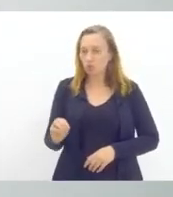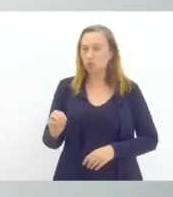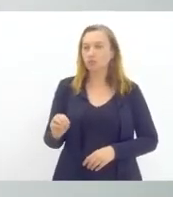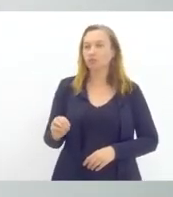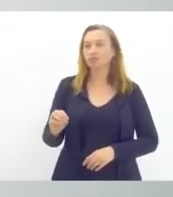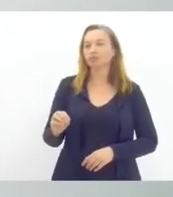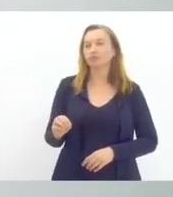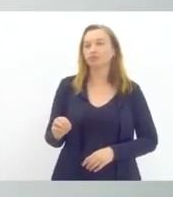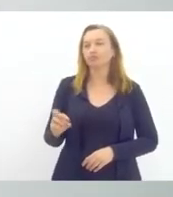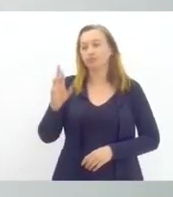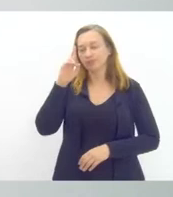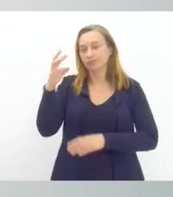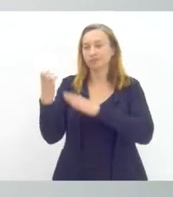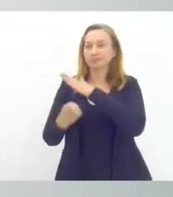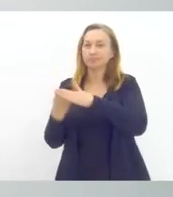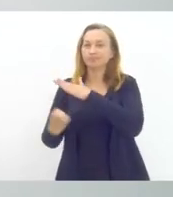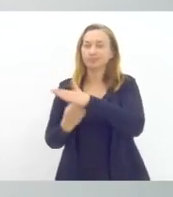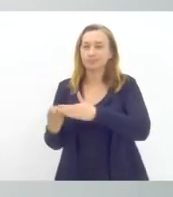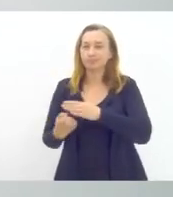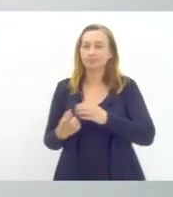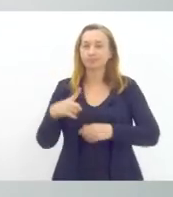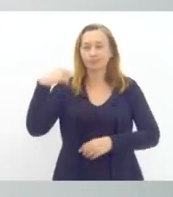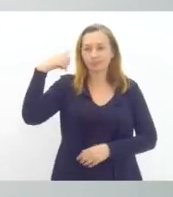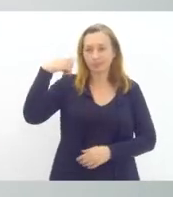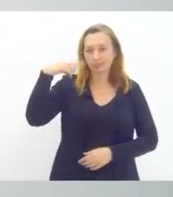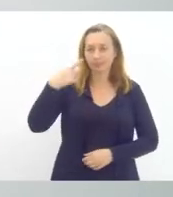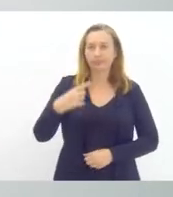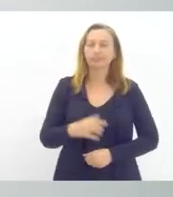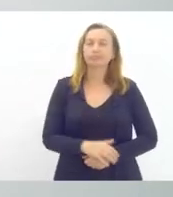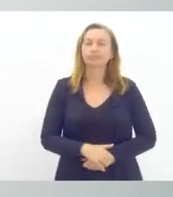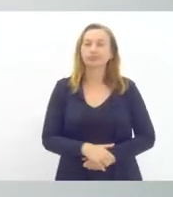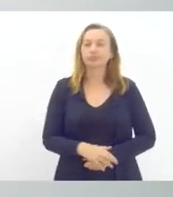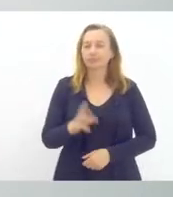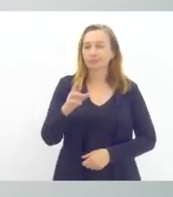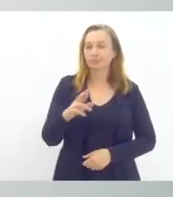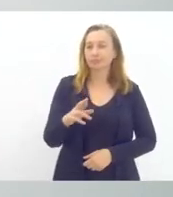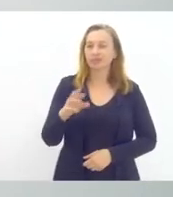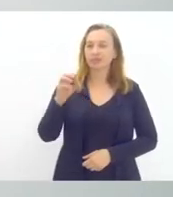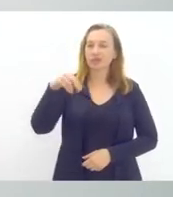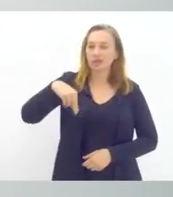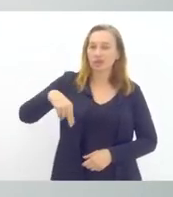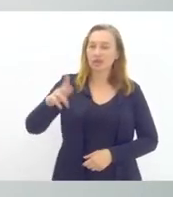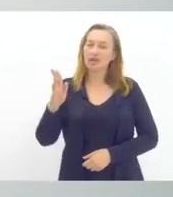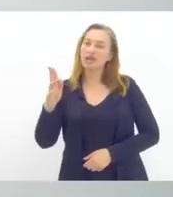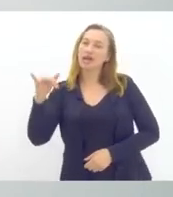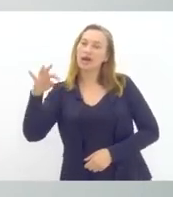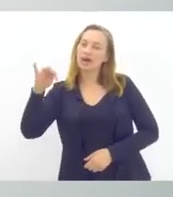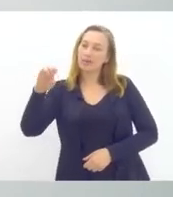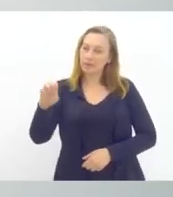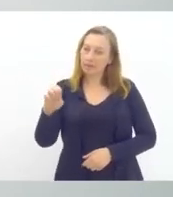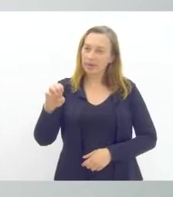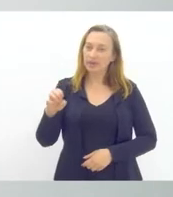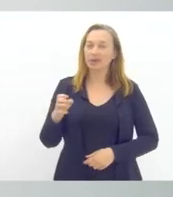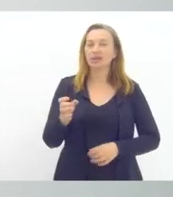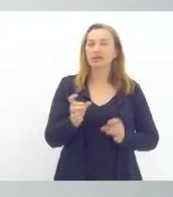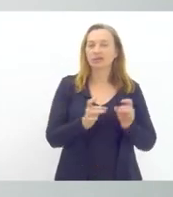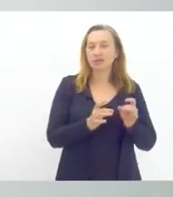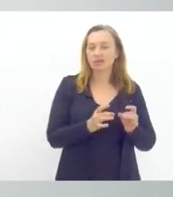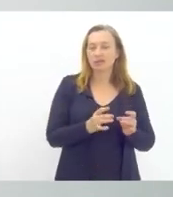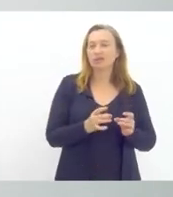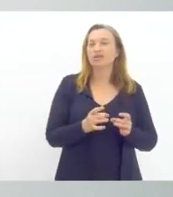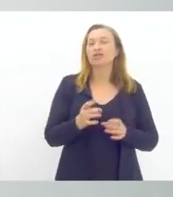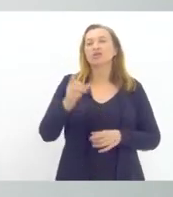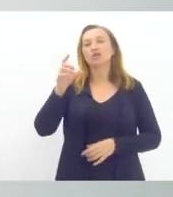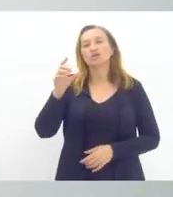e proprietário do bar servidor senhor guilhermes Vilas Comerciantes senhor